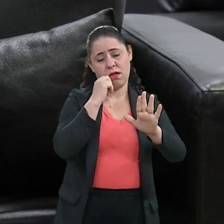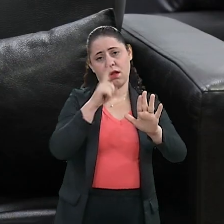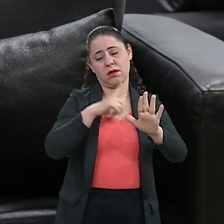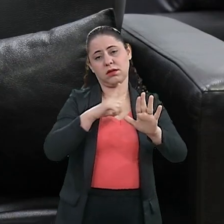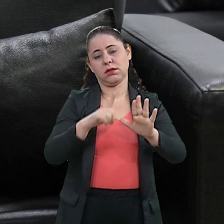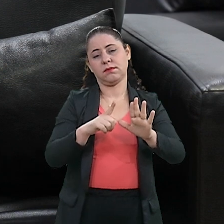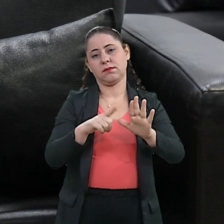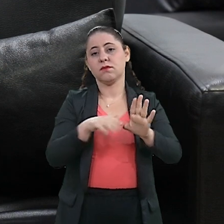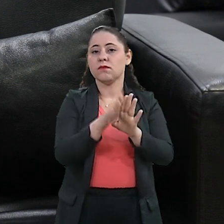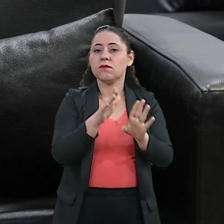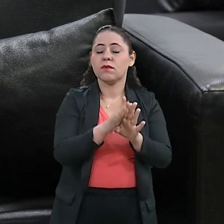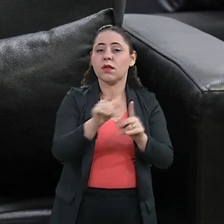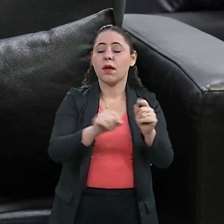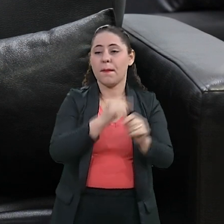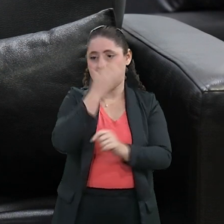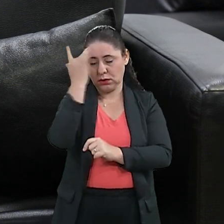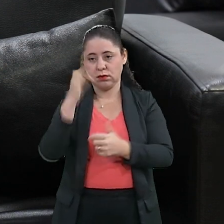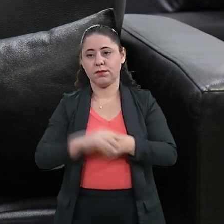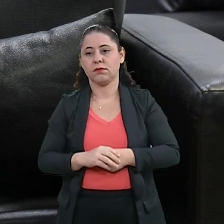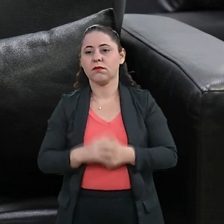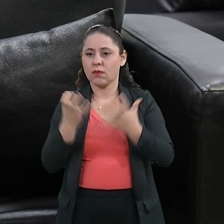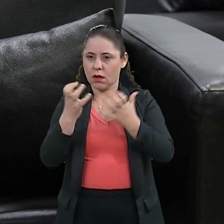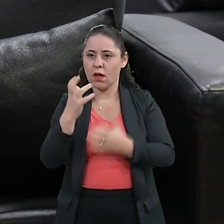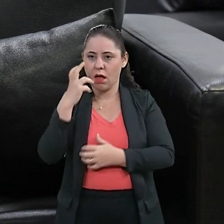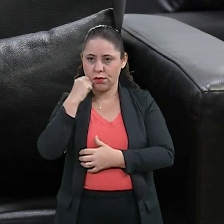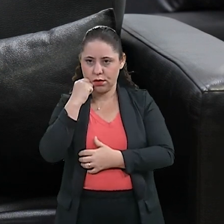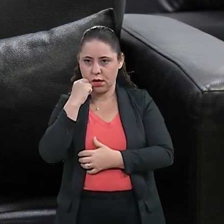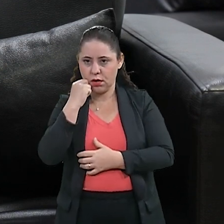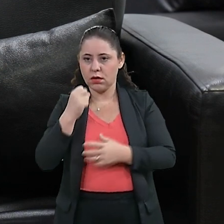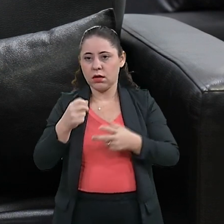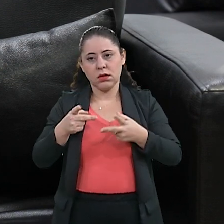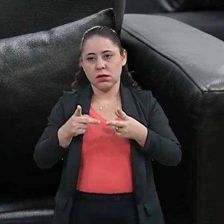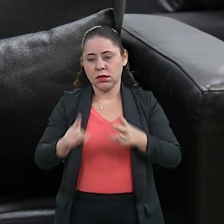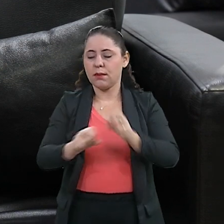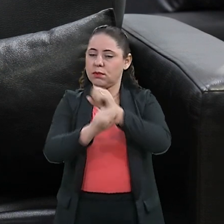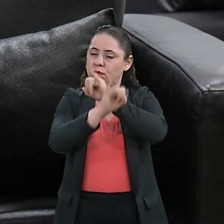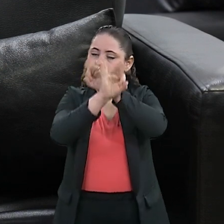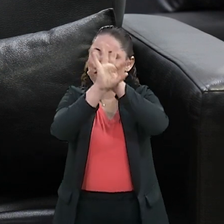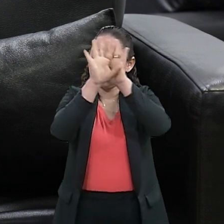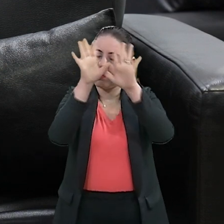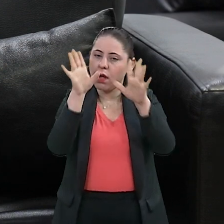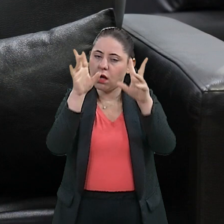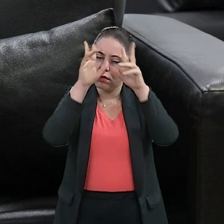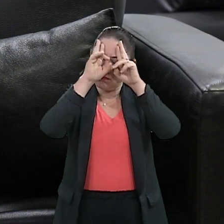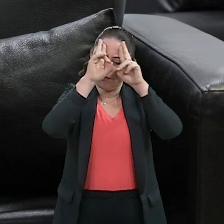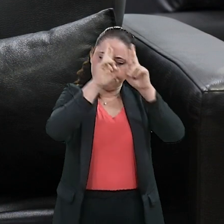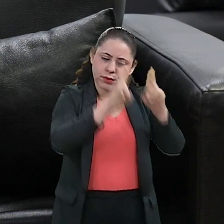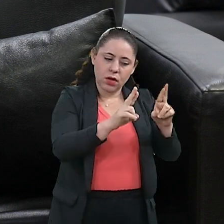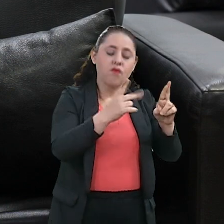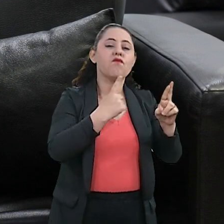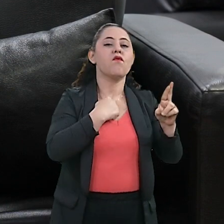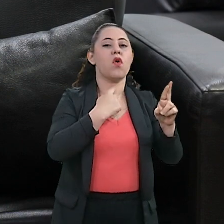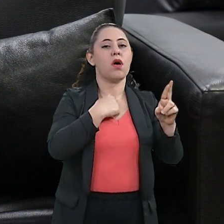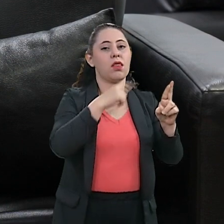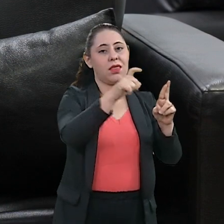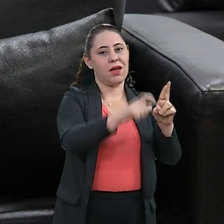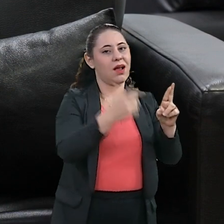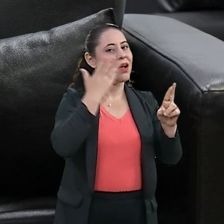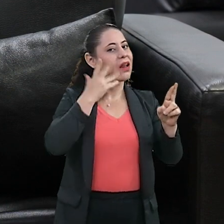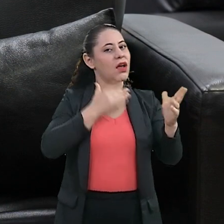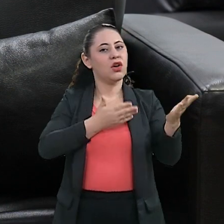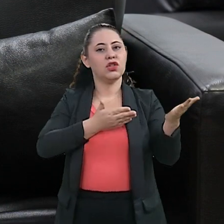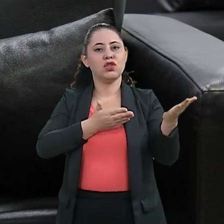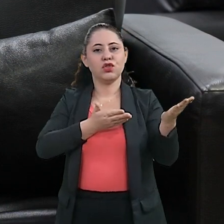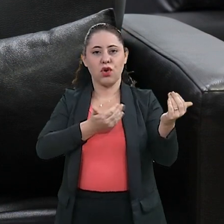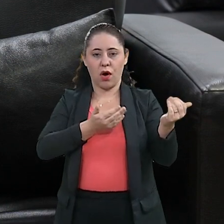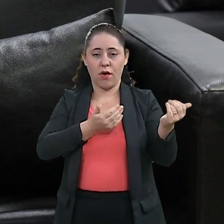A gente sempre recomenda para quem pretende adotar, para agir sempre com muita transparência, para respeitar a